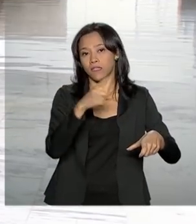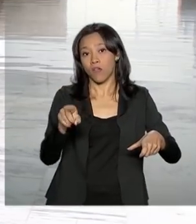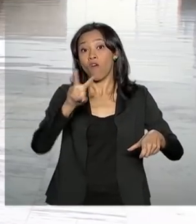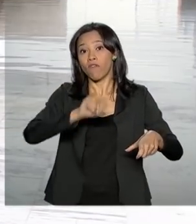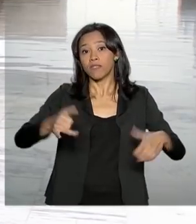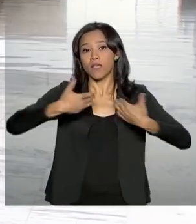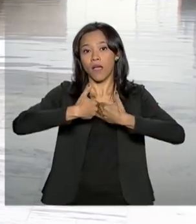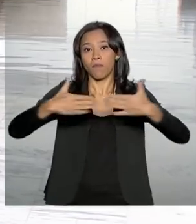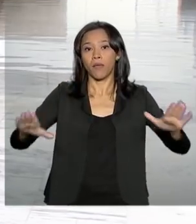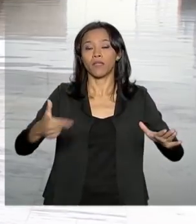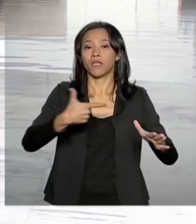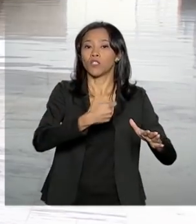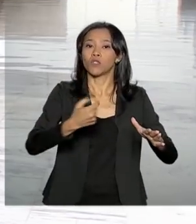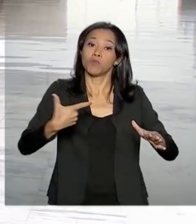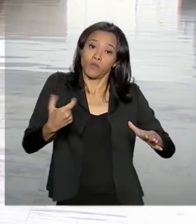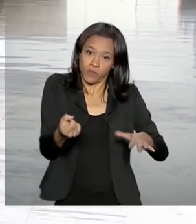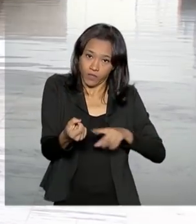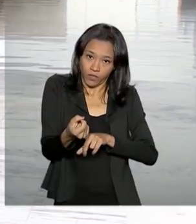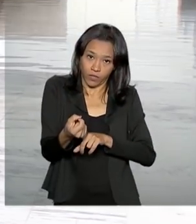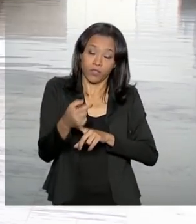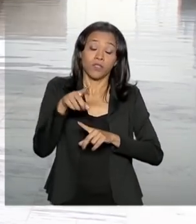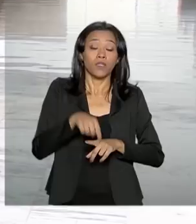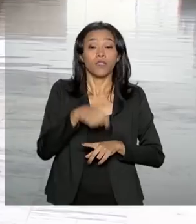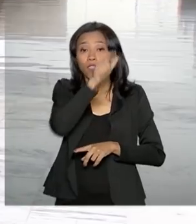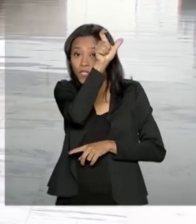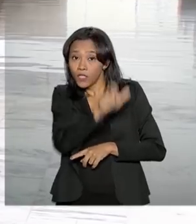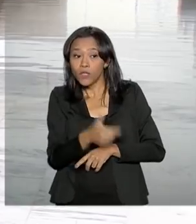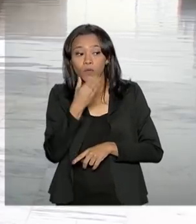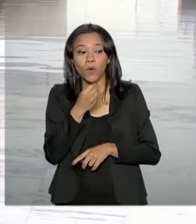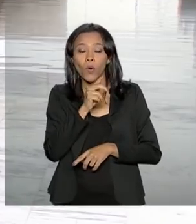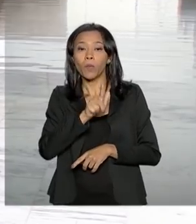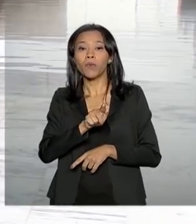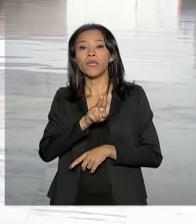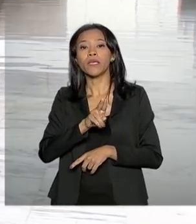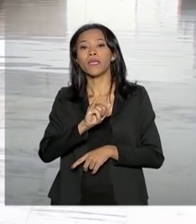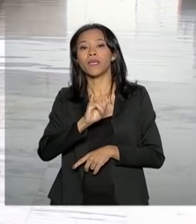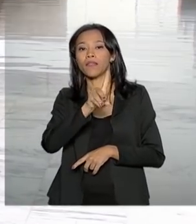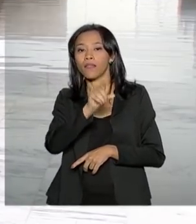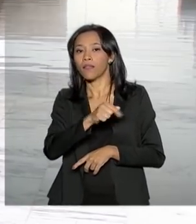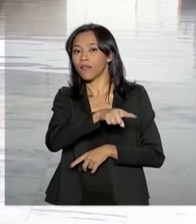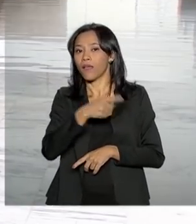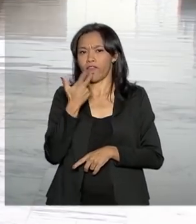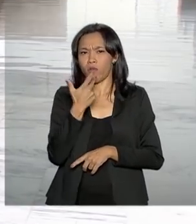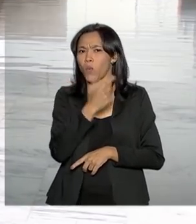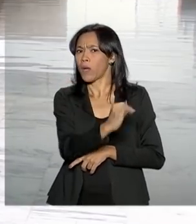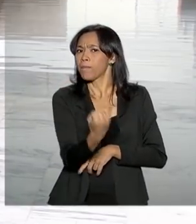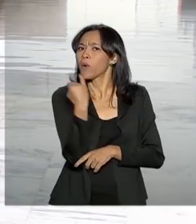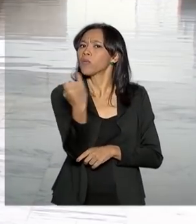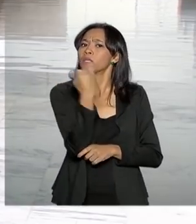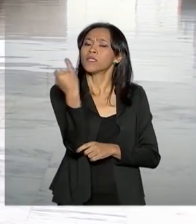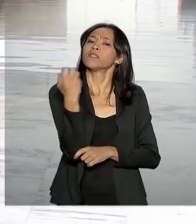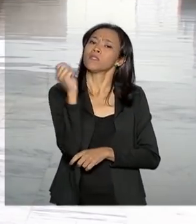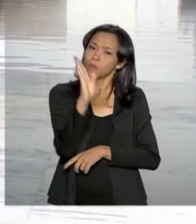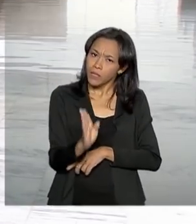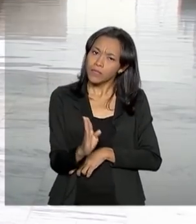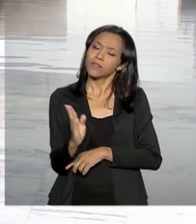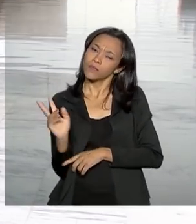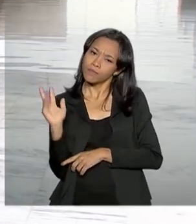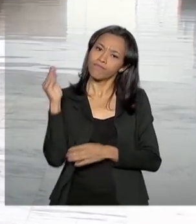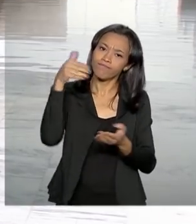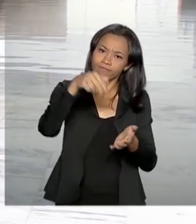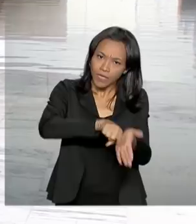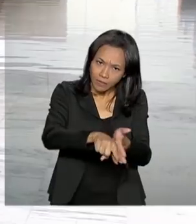em 2020. E o contra-almirante Sérgio Guida também defendeu a importância do Brasil na